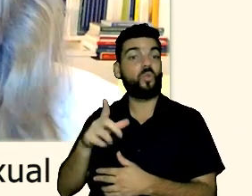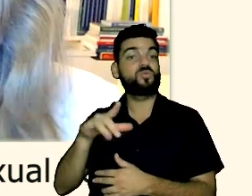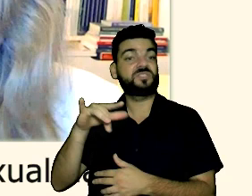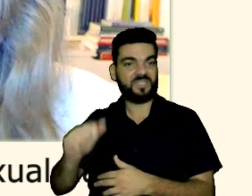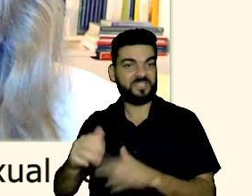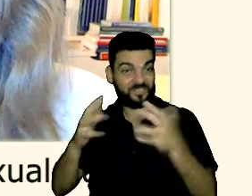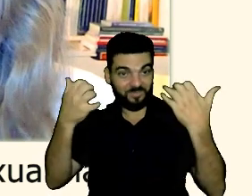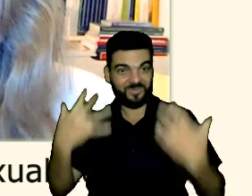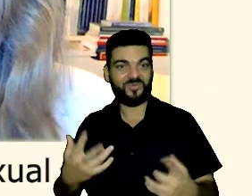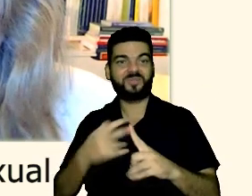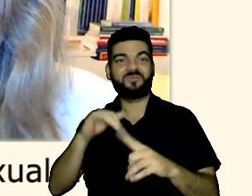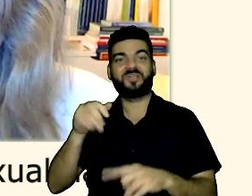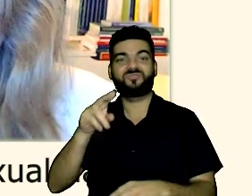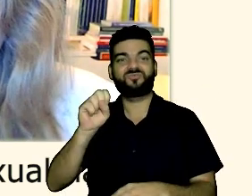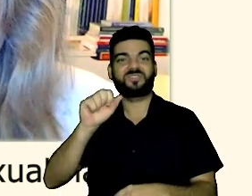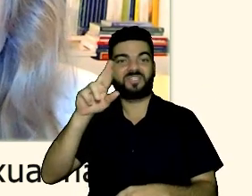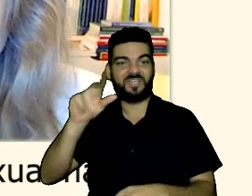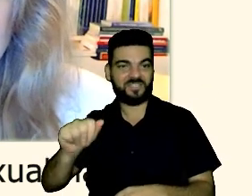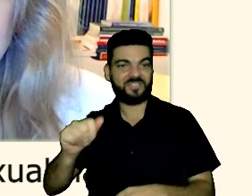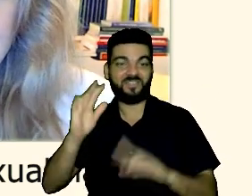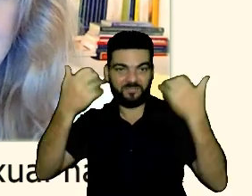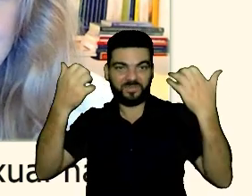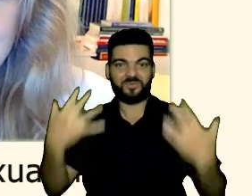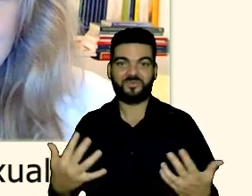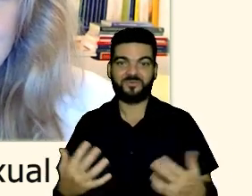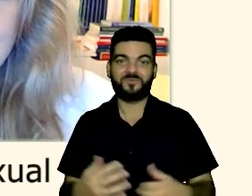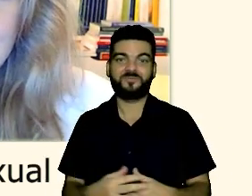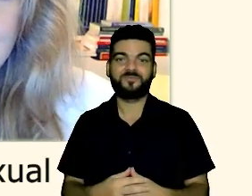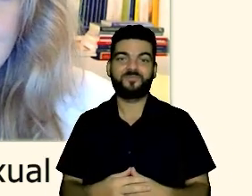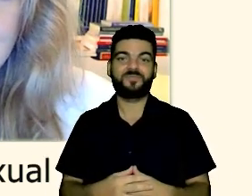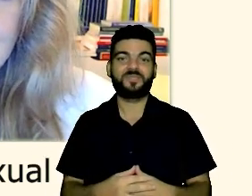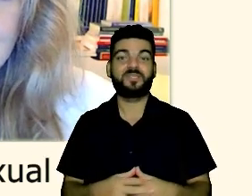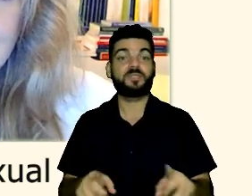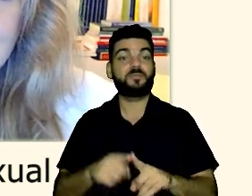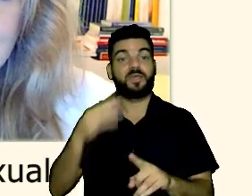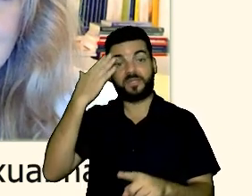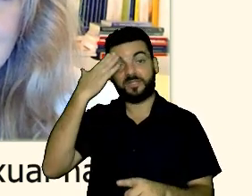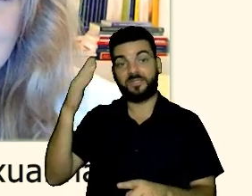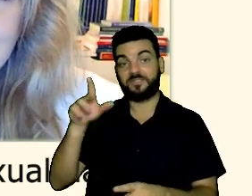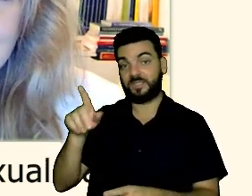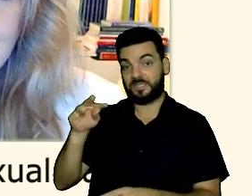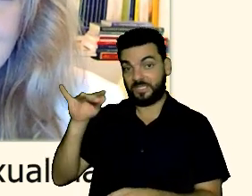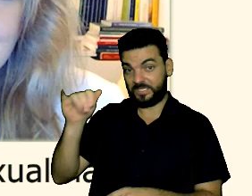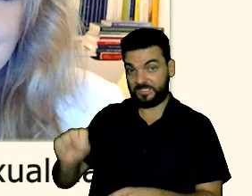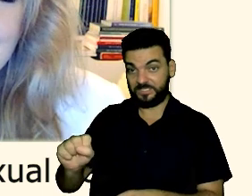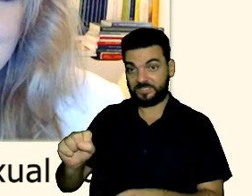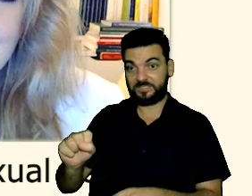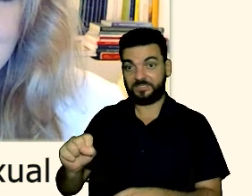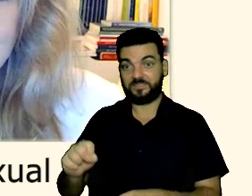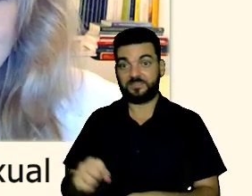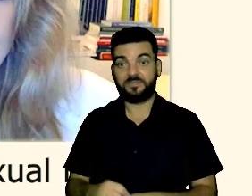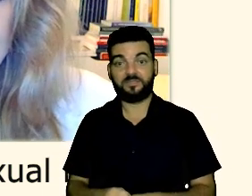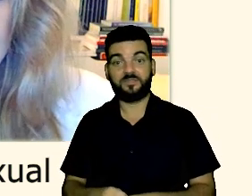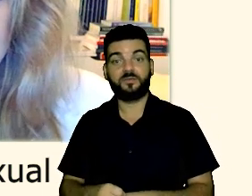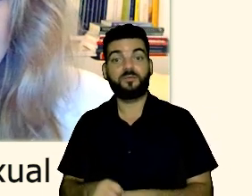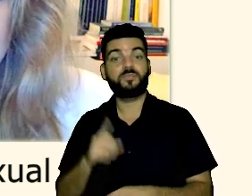evento e também uma grande responsabilidade, principalmente agora depois das falas da doutora Luciana e da doutora